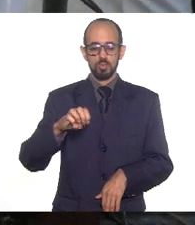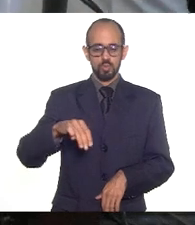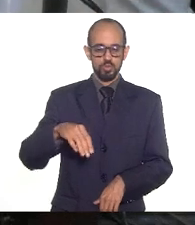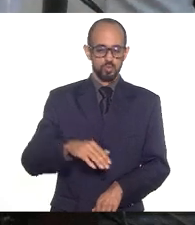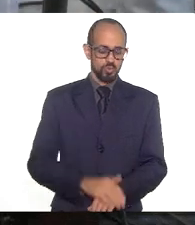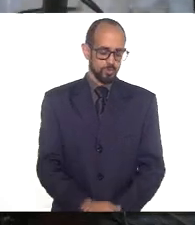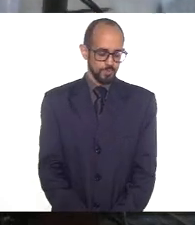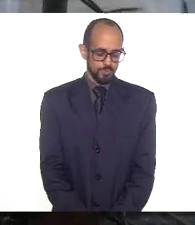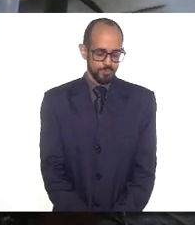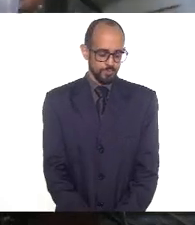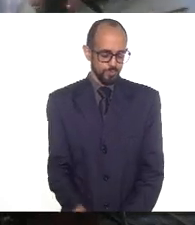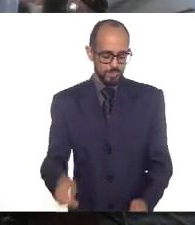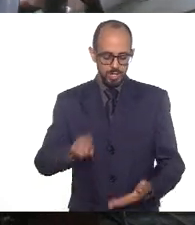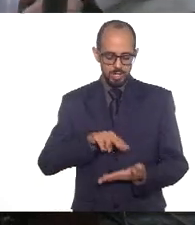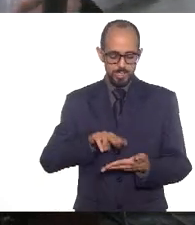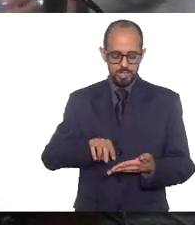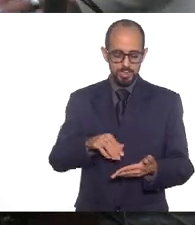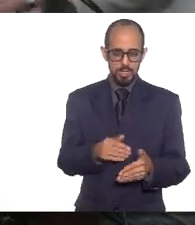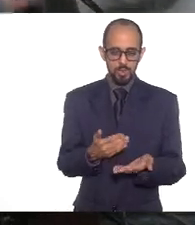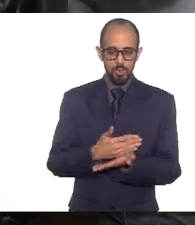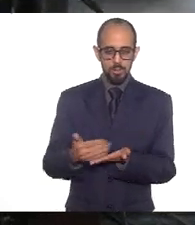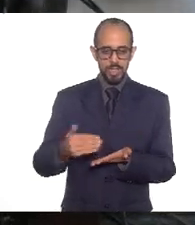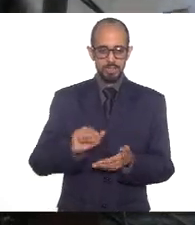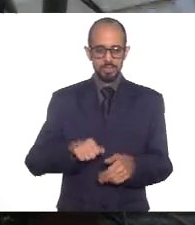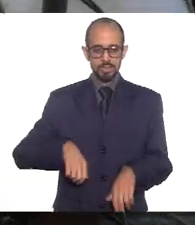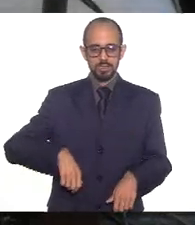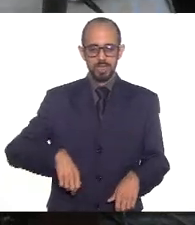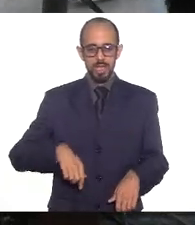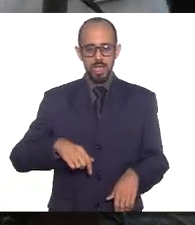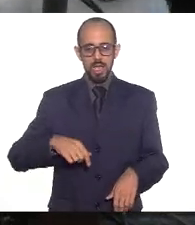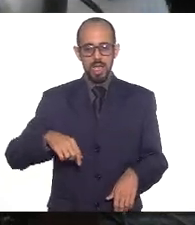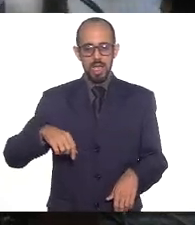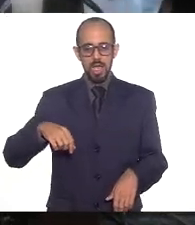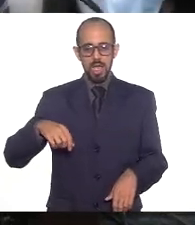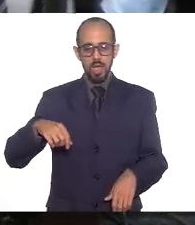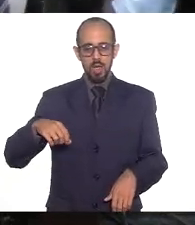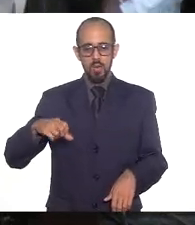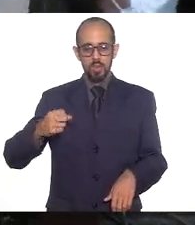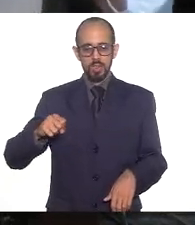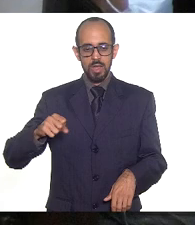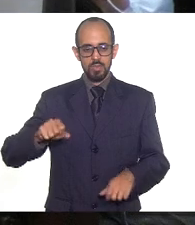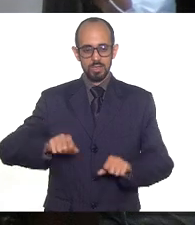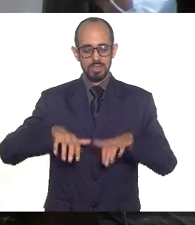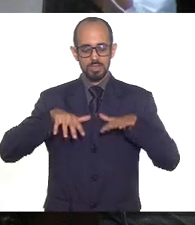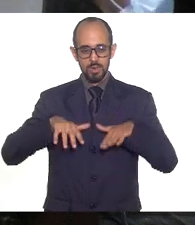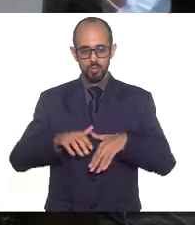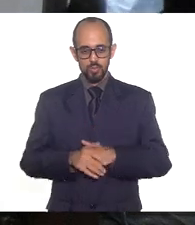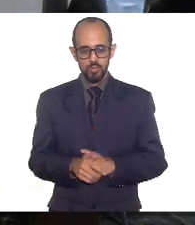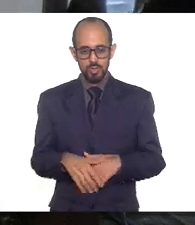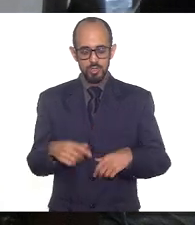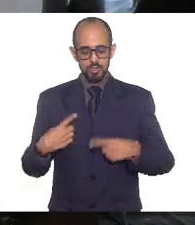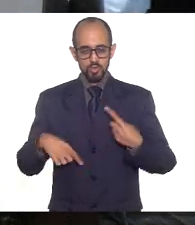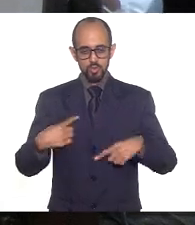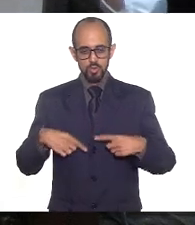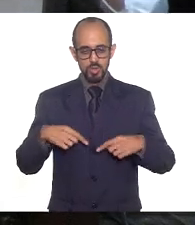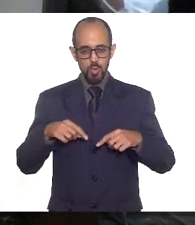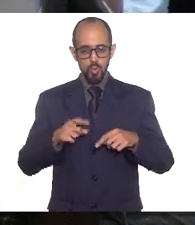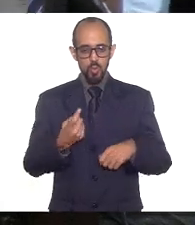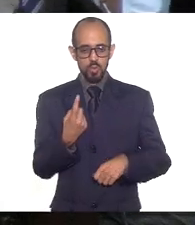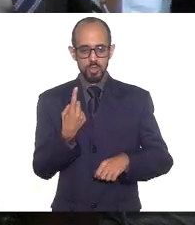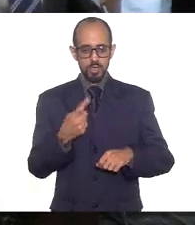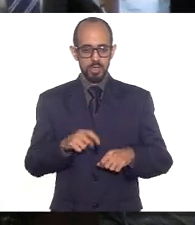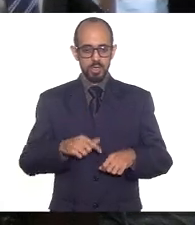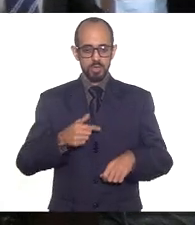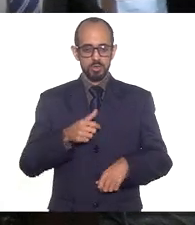a ordem da 8ª sessão extraordinária do dia anuncio em regime de urgência em votação discussão de projeto de leitura em